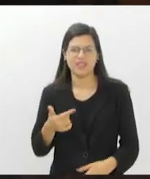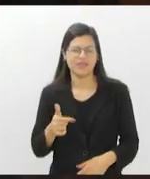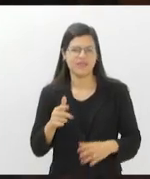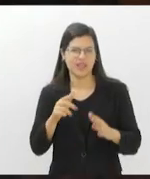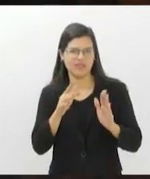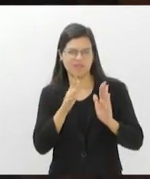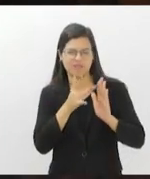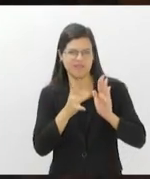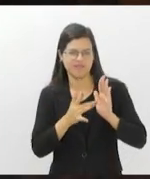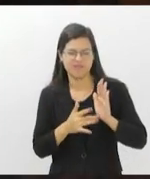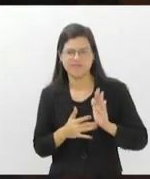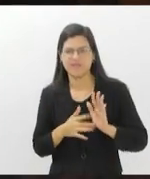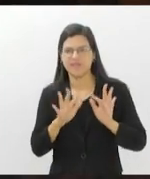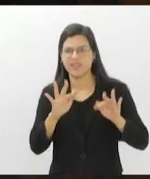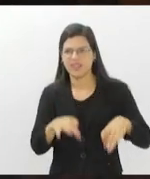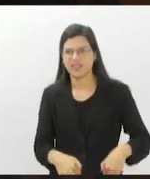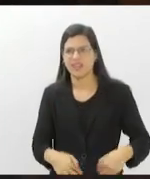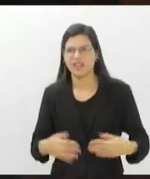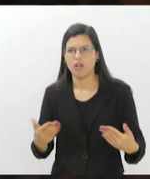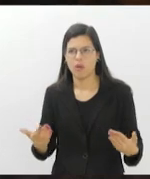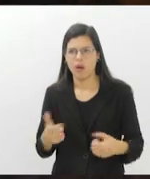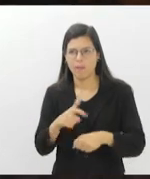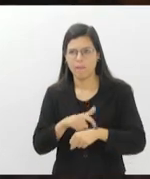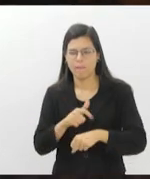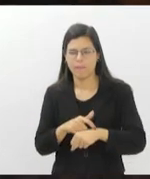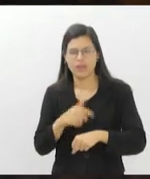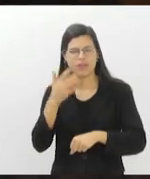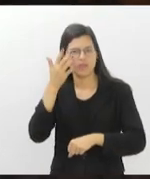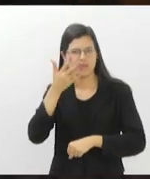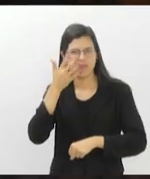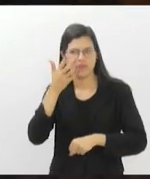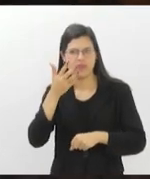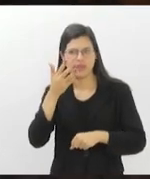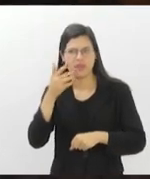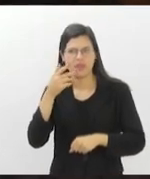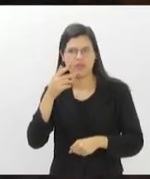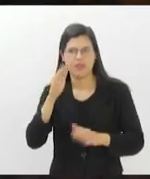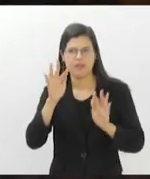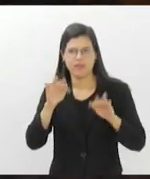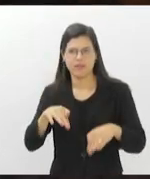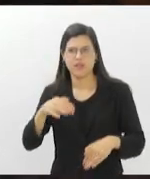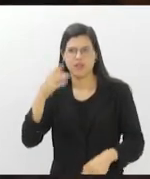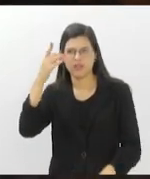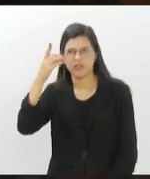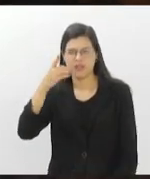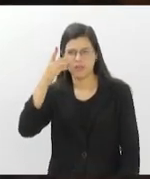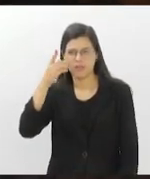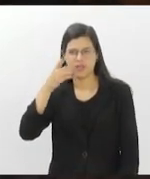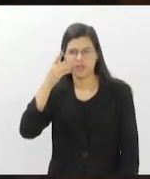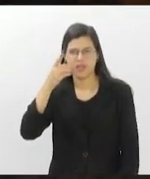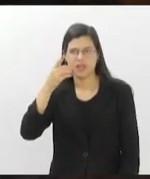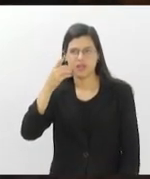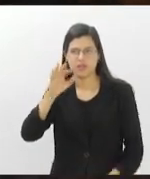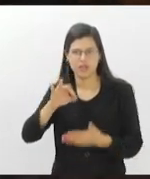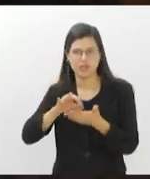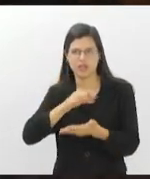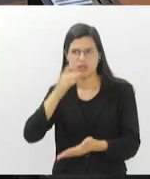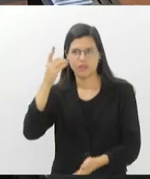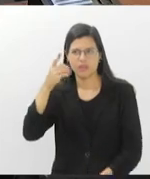na hora do dia, passa o expediente final, com o primeiro orador escrito, o nobre deputado Luiz Paulo Corrêa da